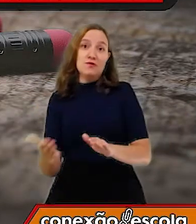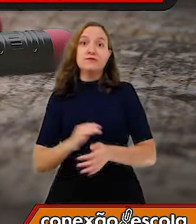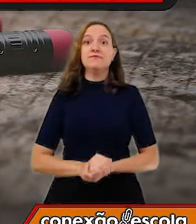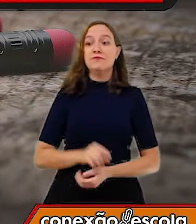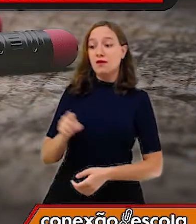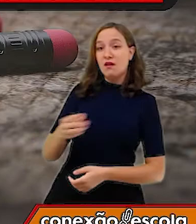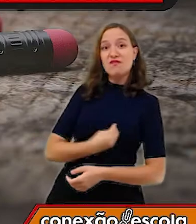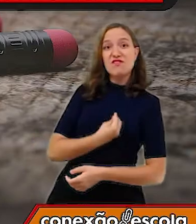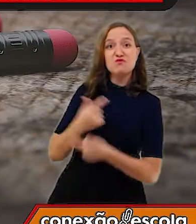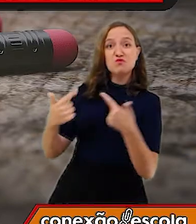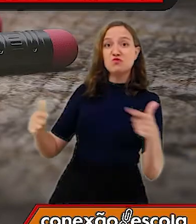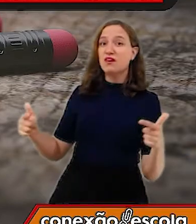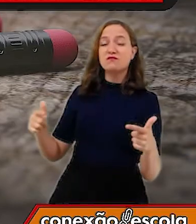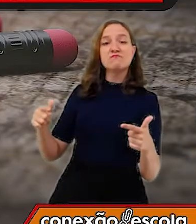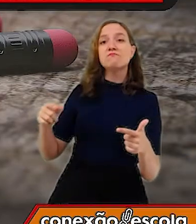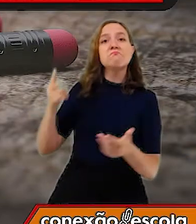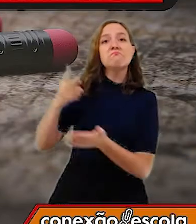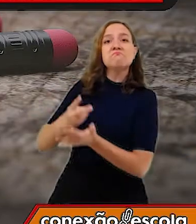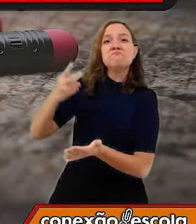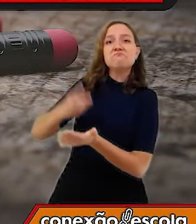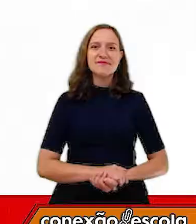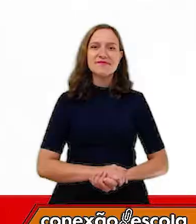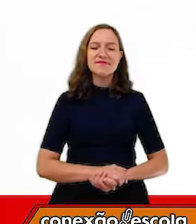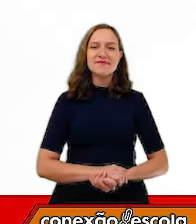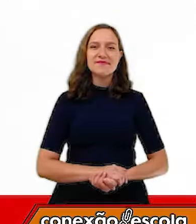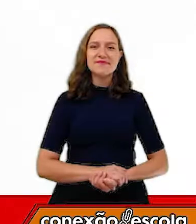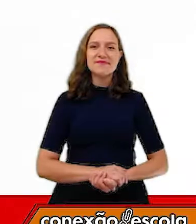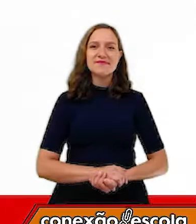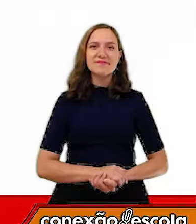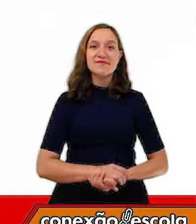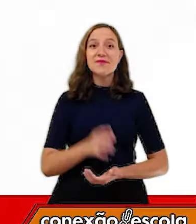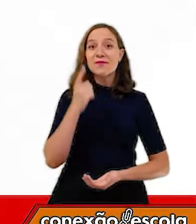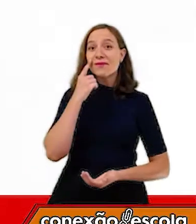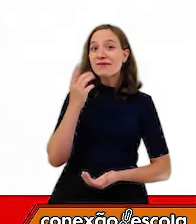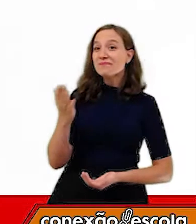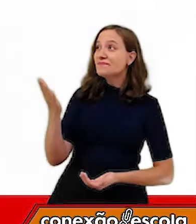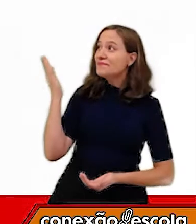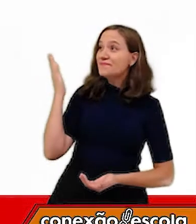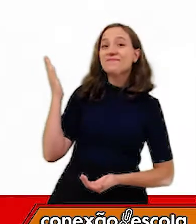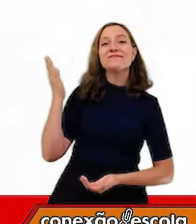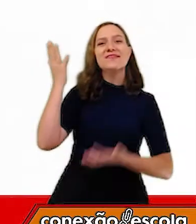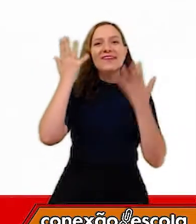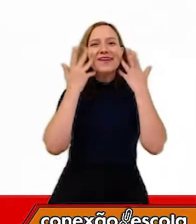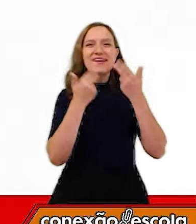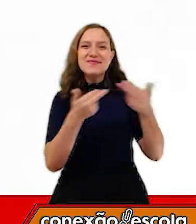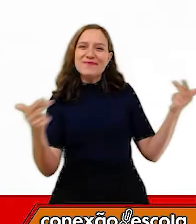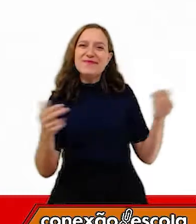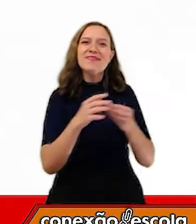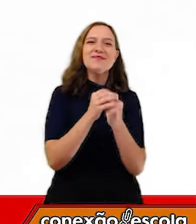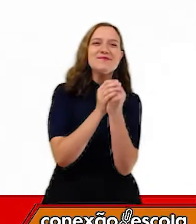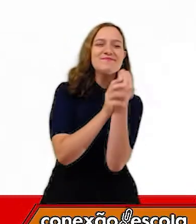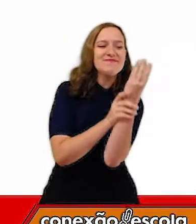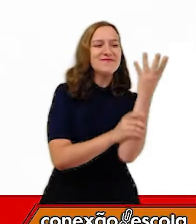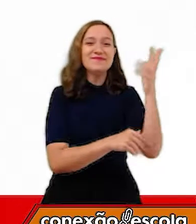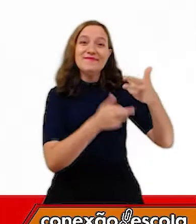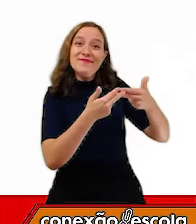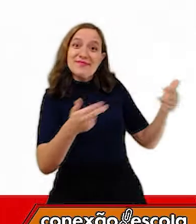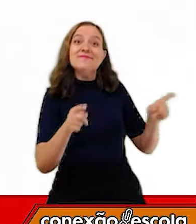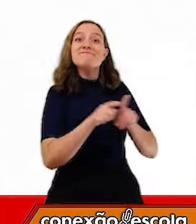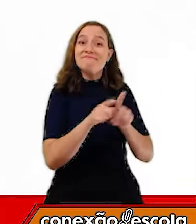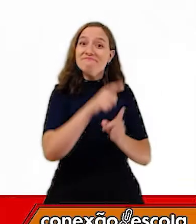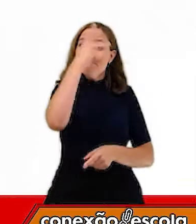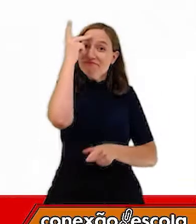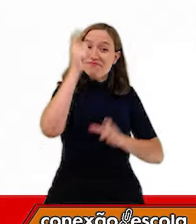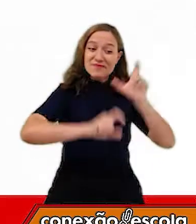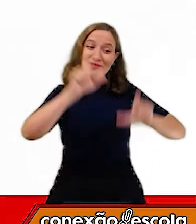vivos não fazem nada disso. Olha só, os animais, as plantas e as